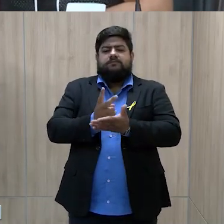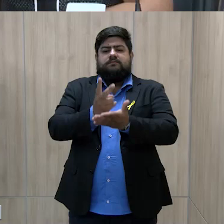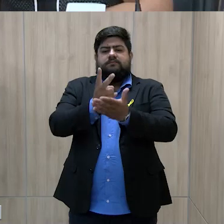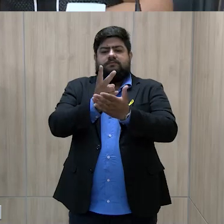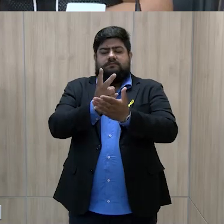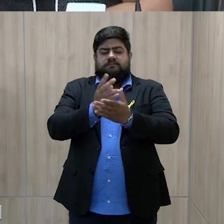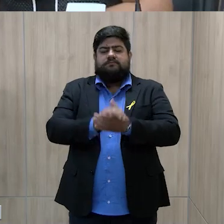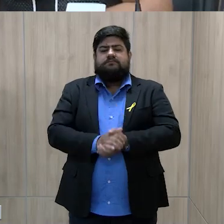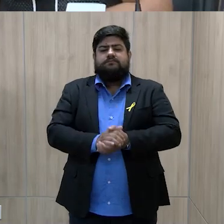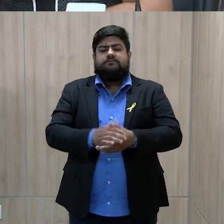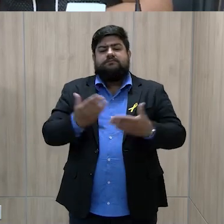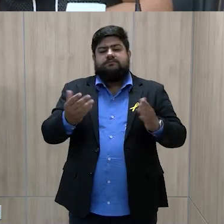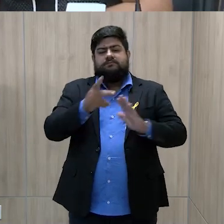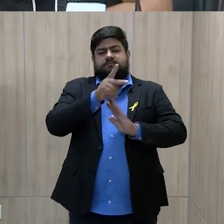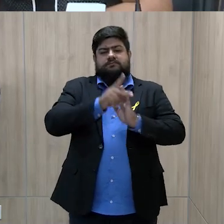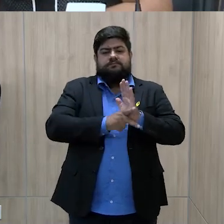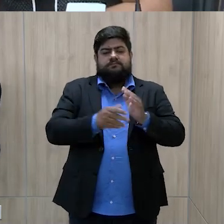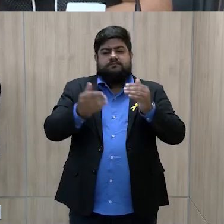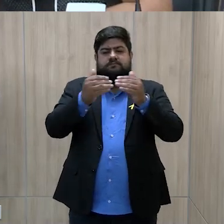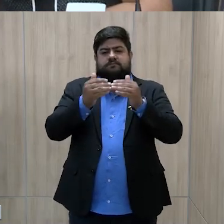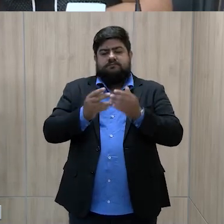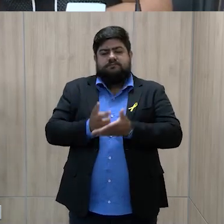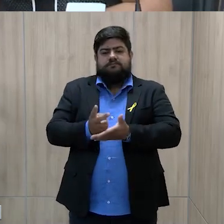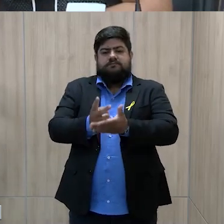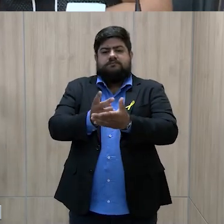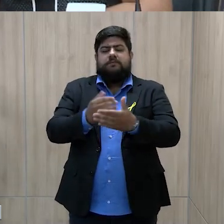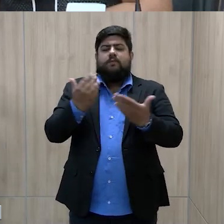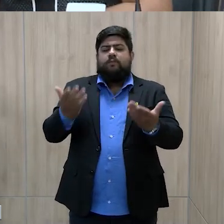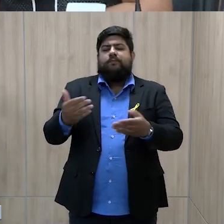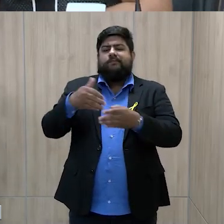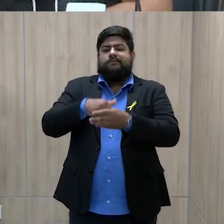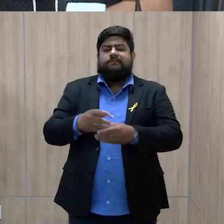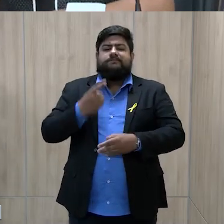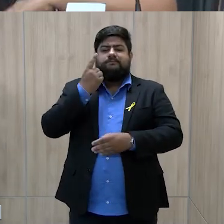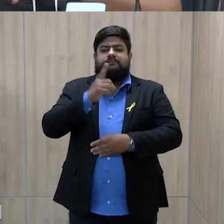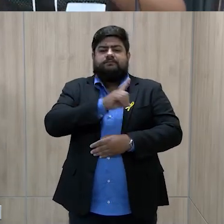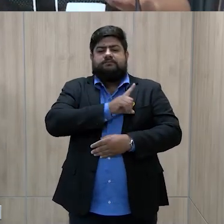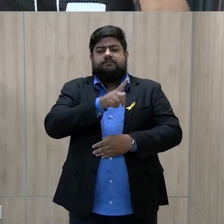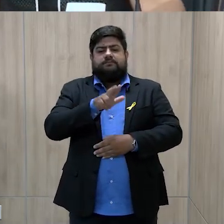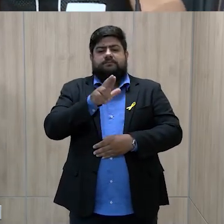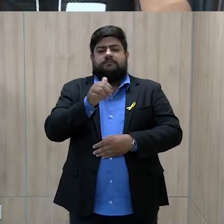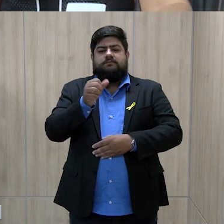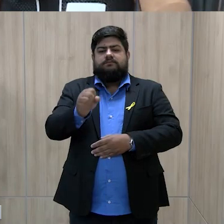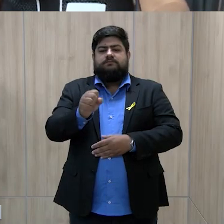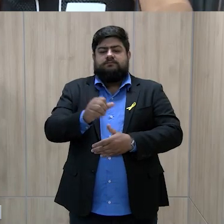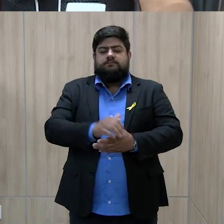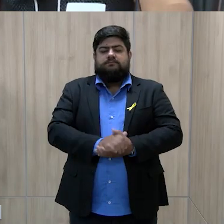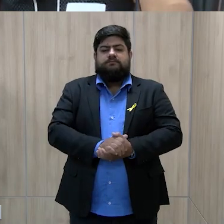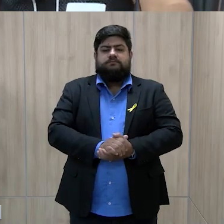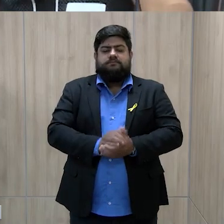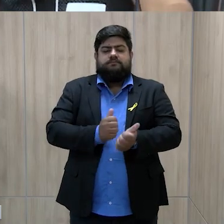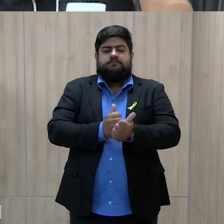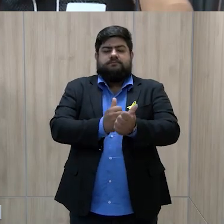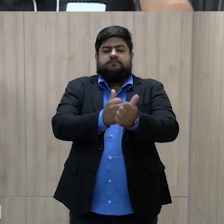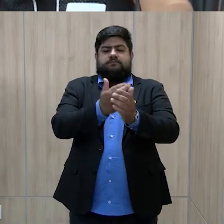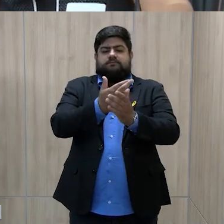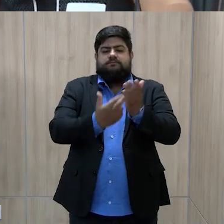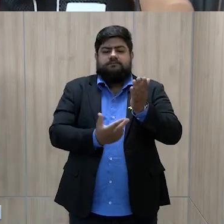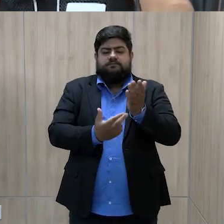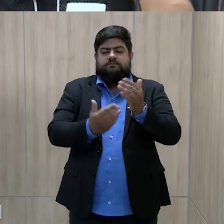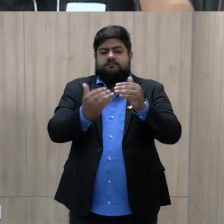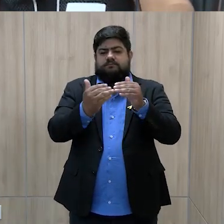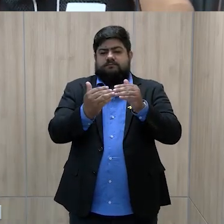favorável prosseguimento na matéria comparecer favorável do relator pergunta como vota deputado Lucas Torres